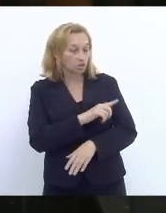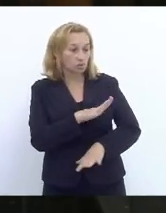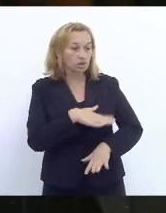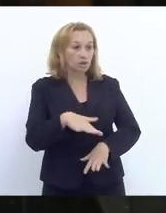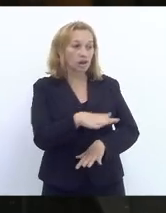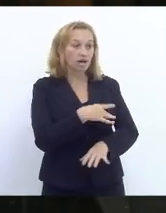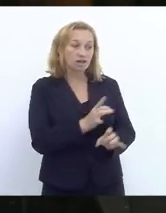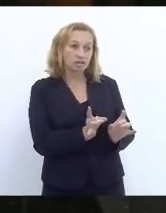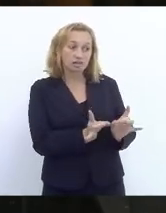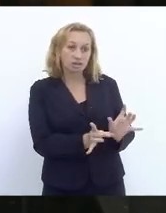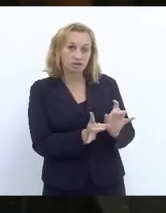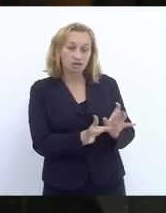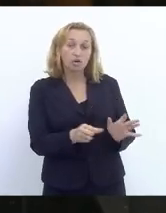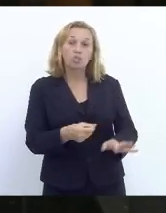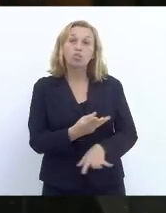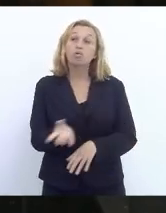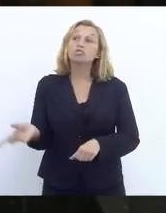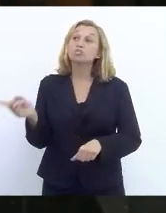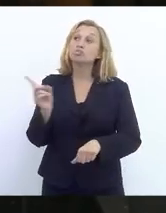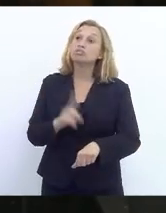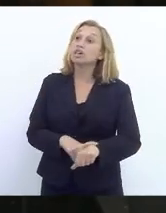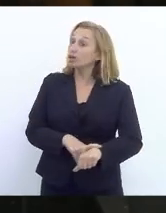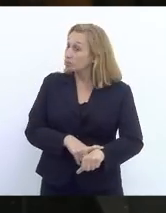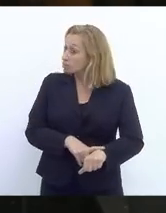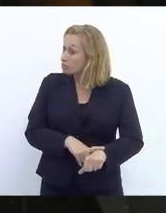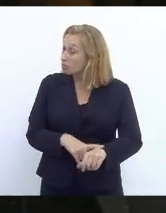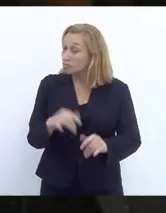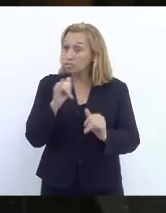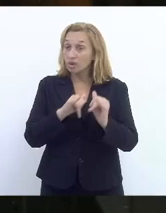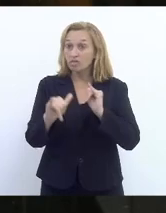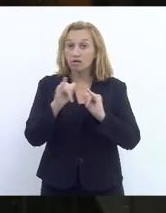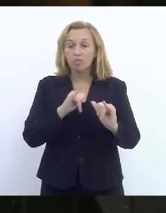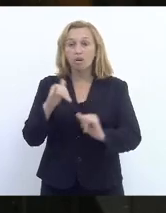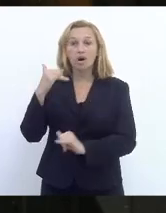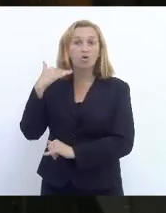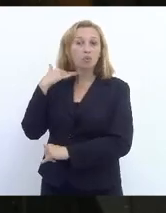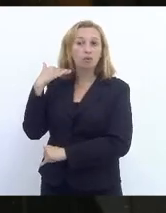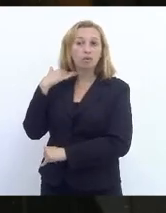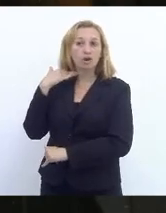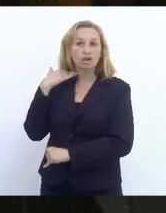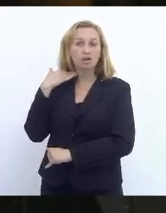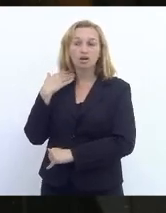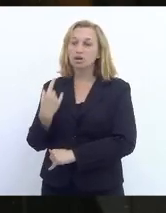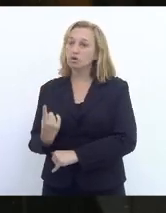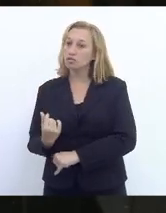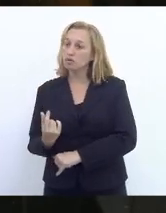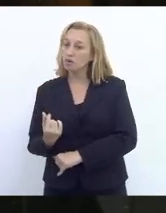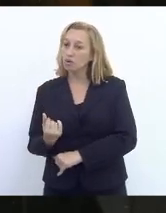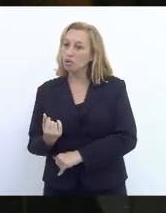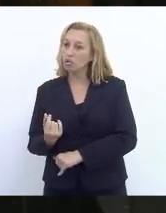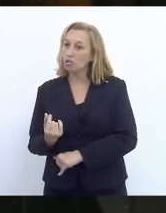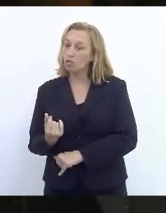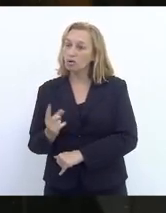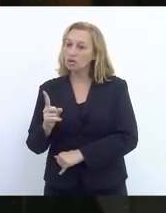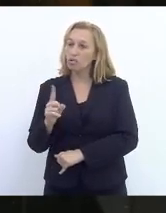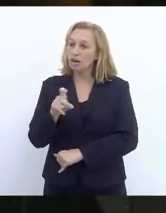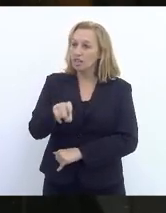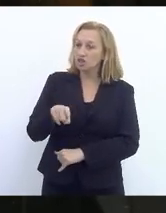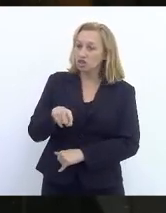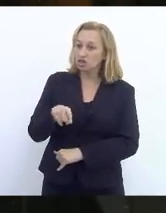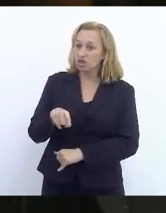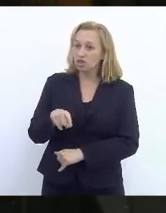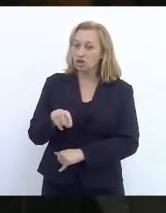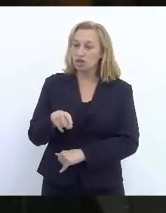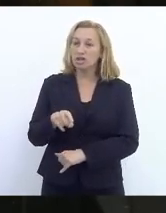comércio quanto tempo leva para informar um banco que tal taxa não é mais x